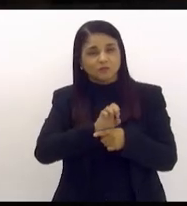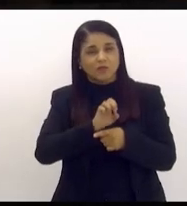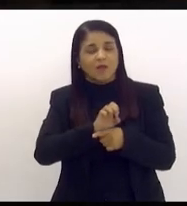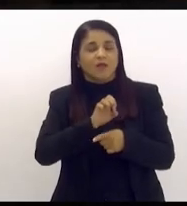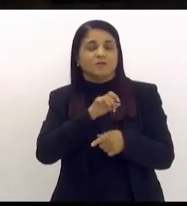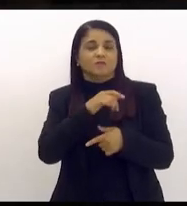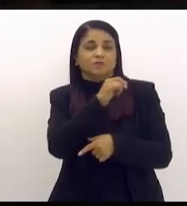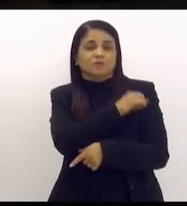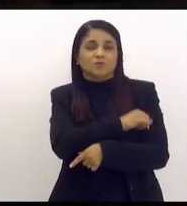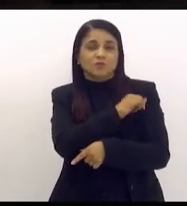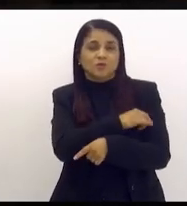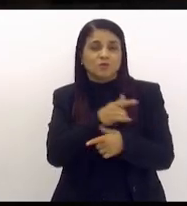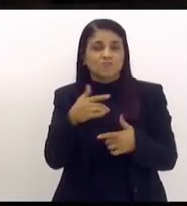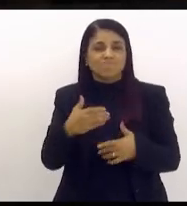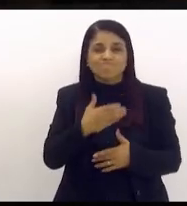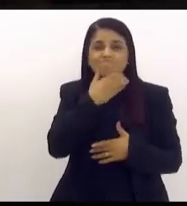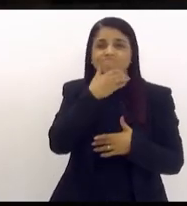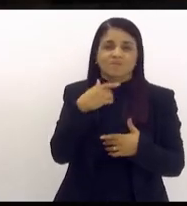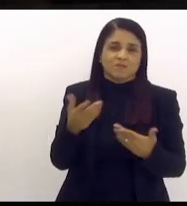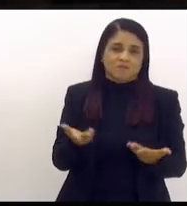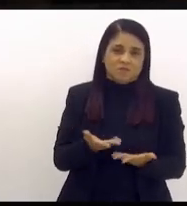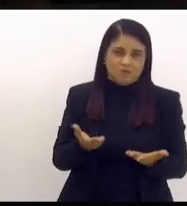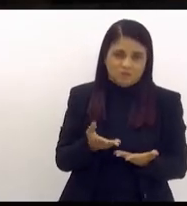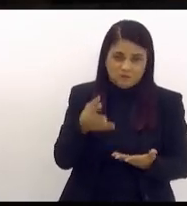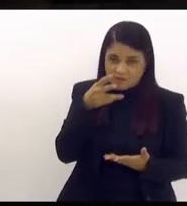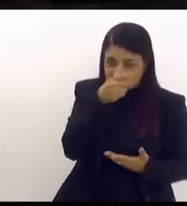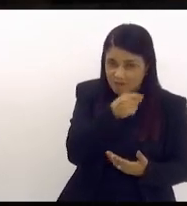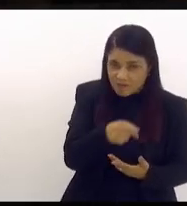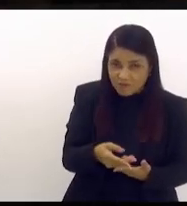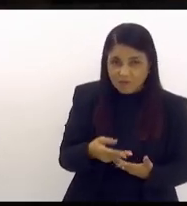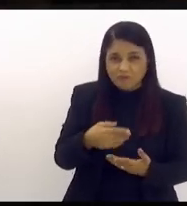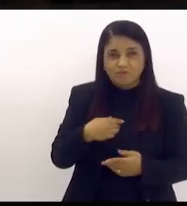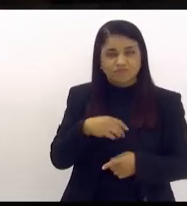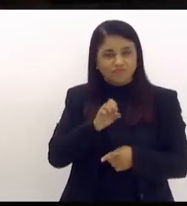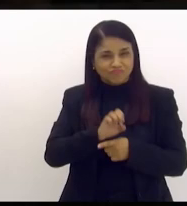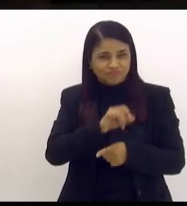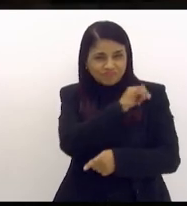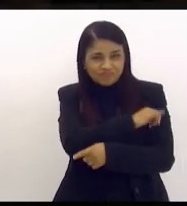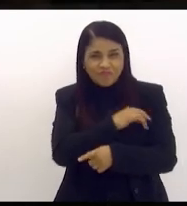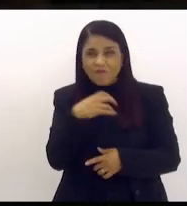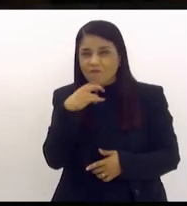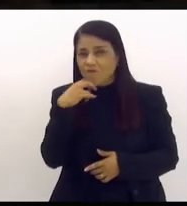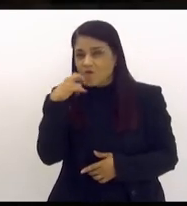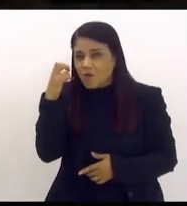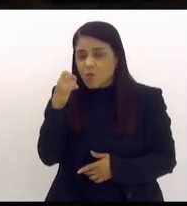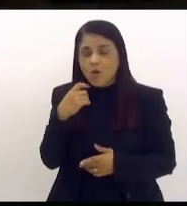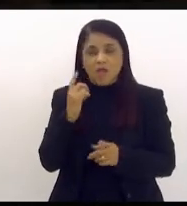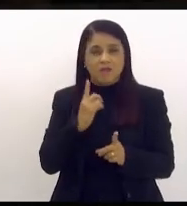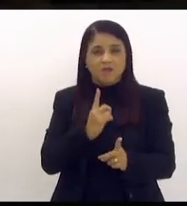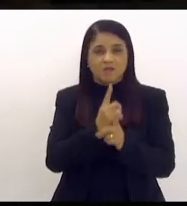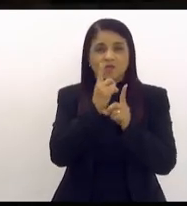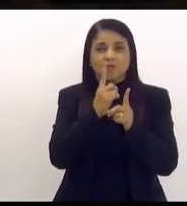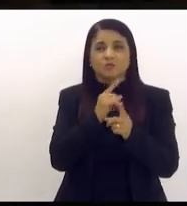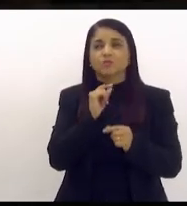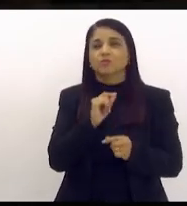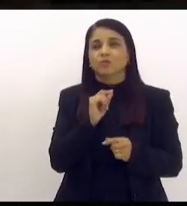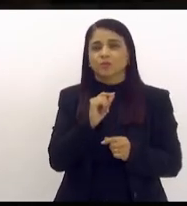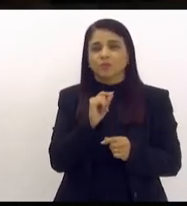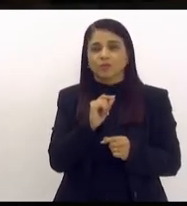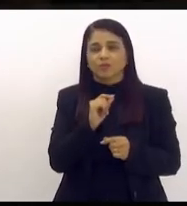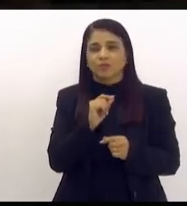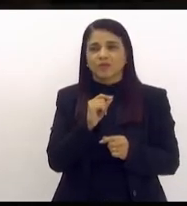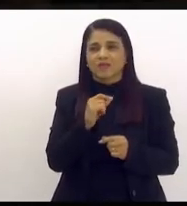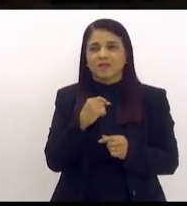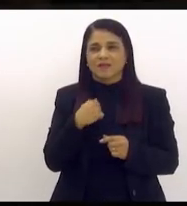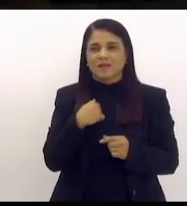orçamentário que a gente se encontra Estado do Rio de Janeiro da vergonha hoje quando a gente encontra né e e e eu digo